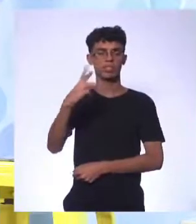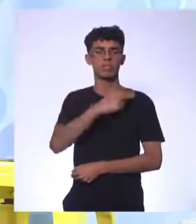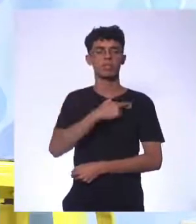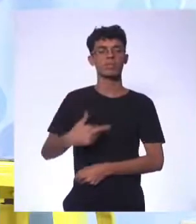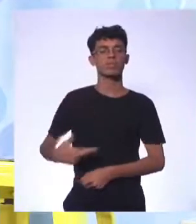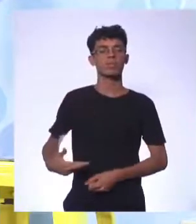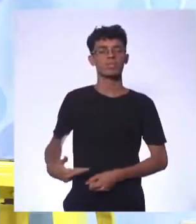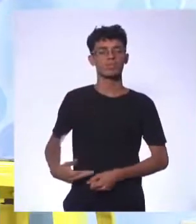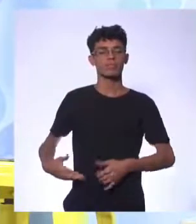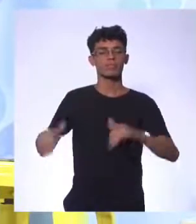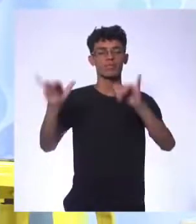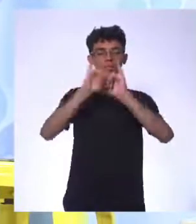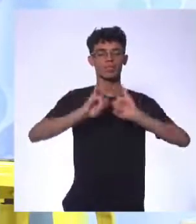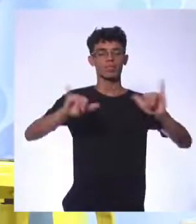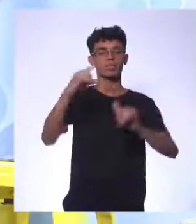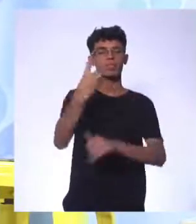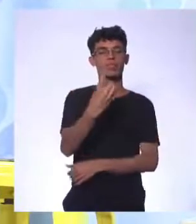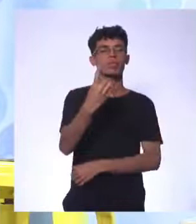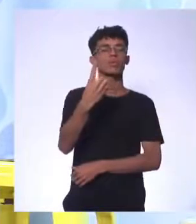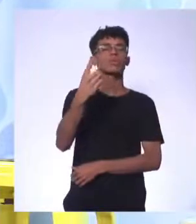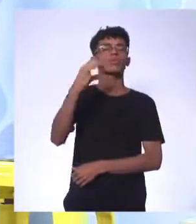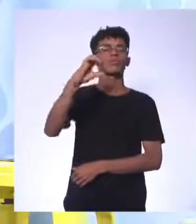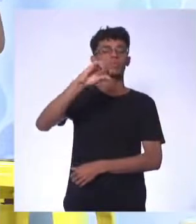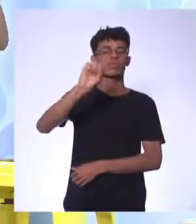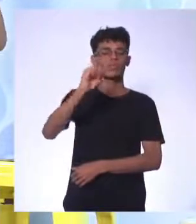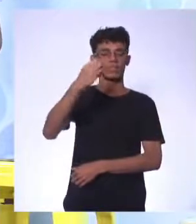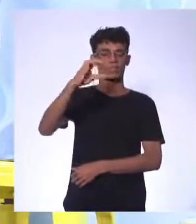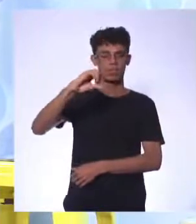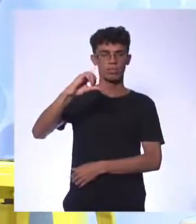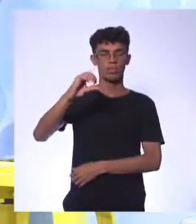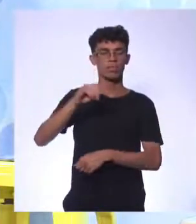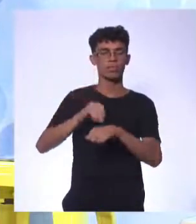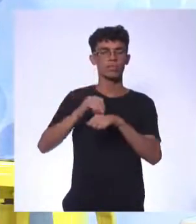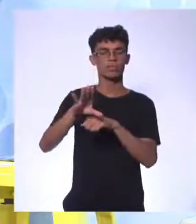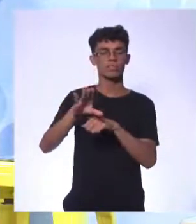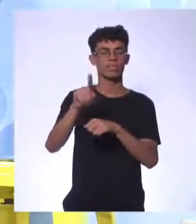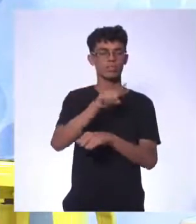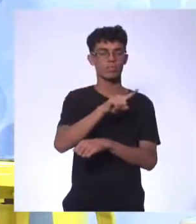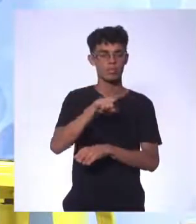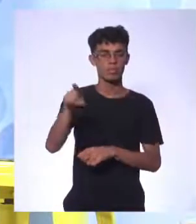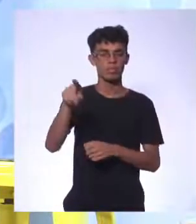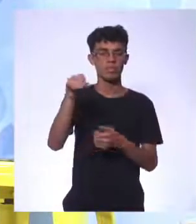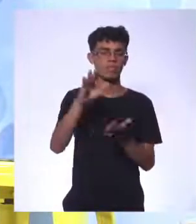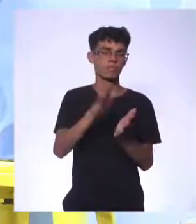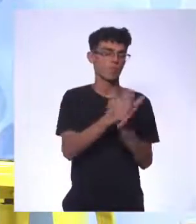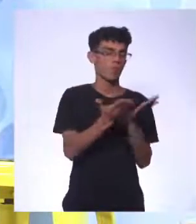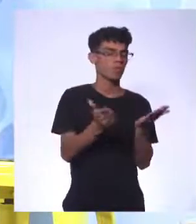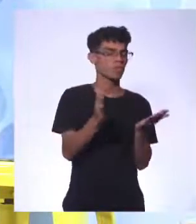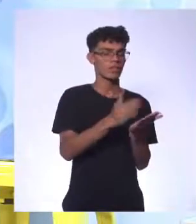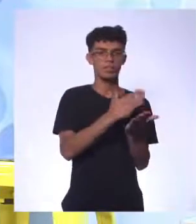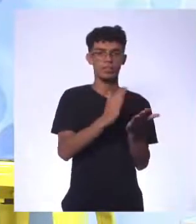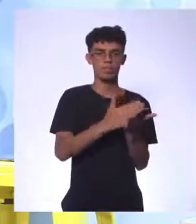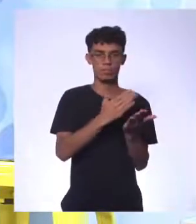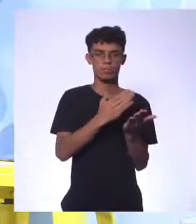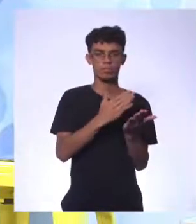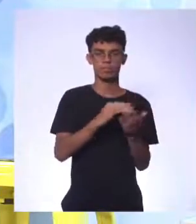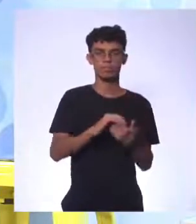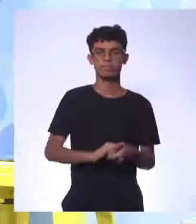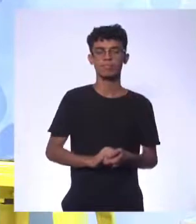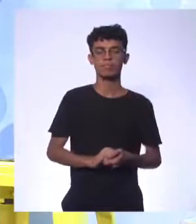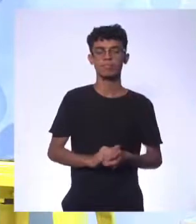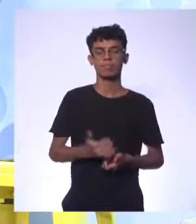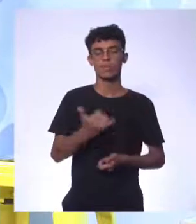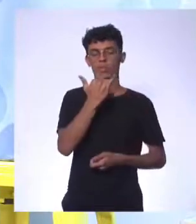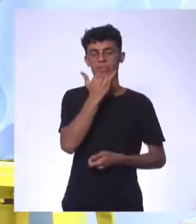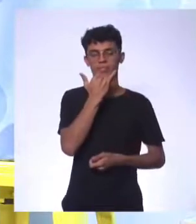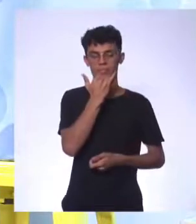em 1889. Certo? Vou deixar uma dica de livro para vocês no próximo slide. Perdão, vamos retomar um